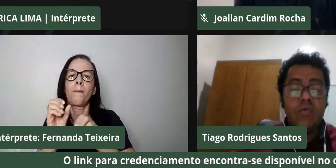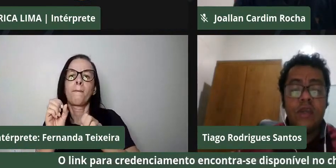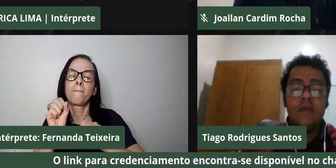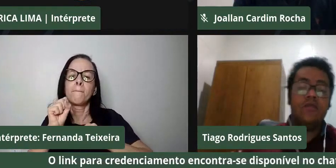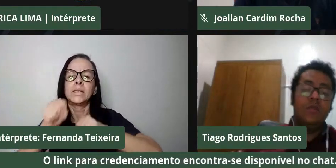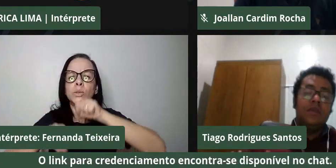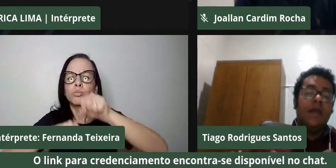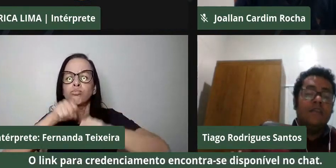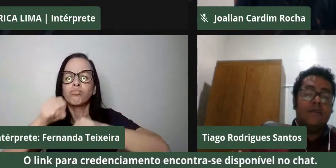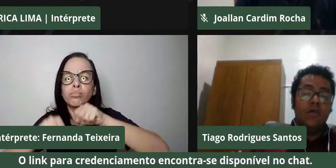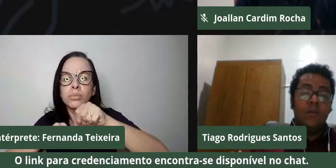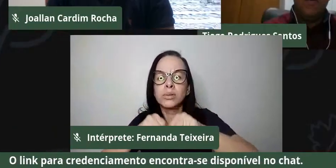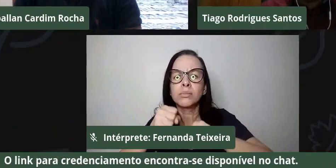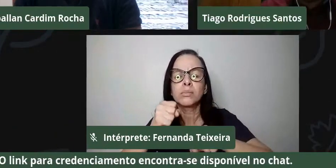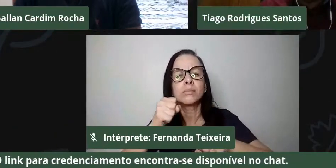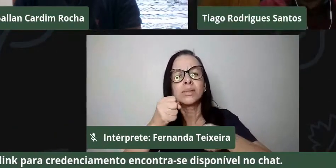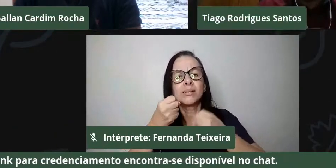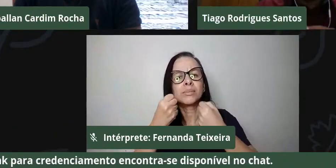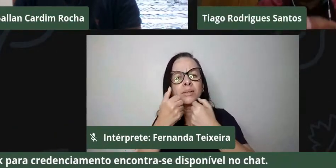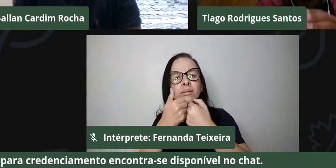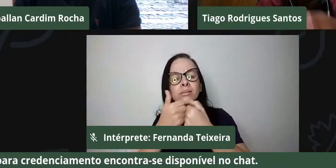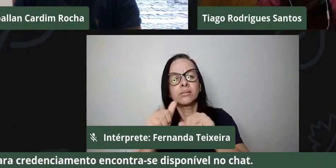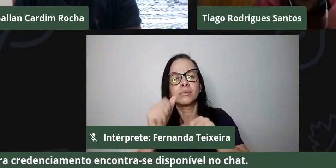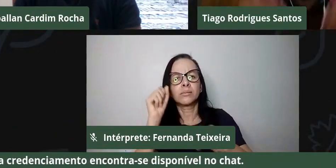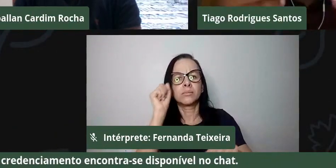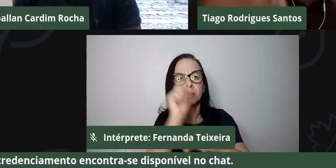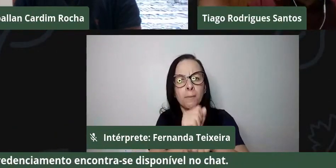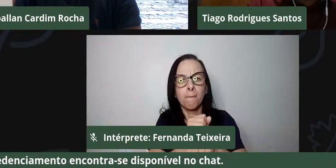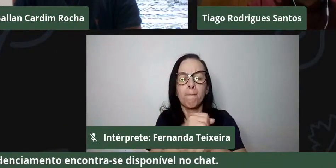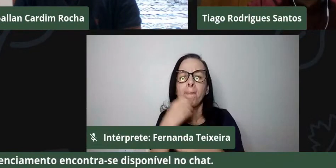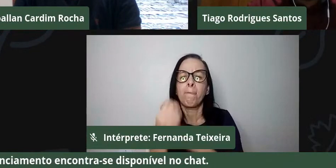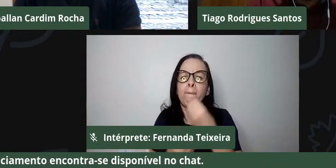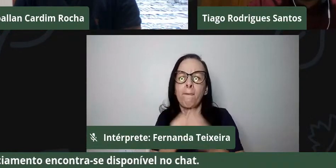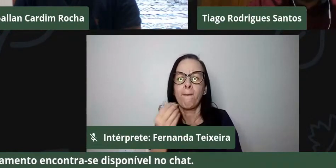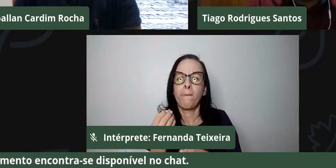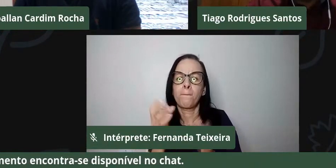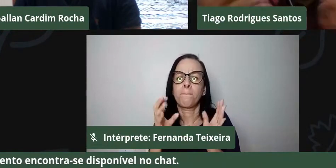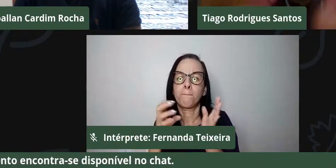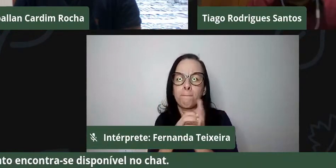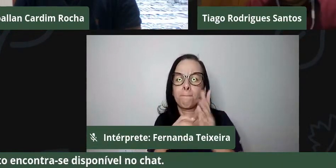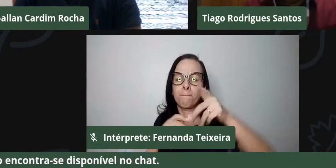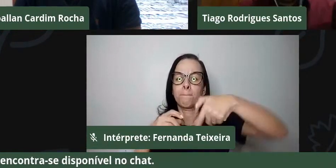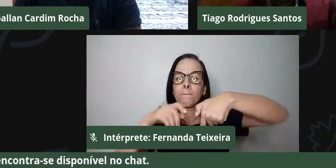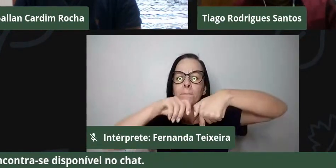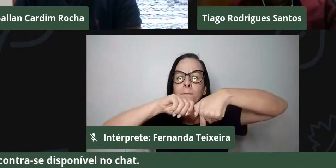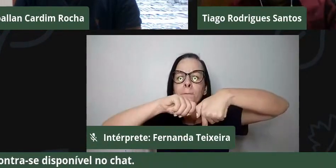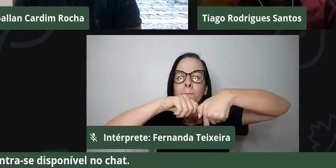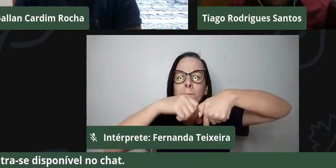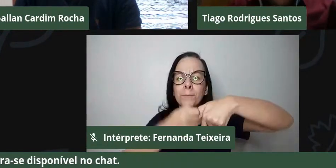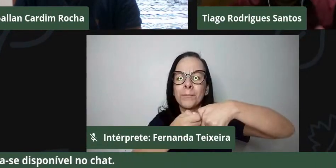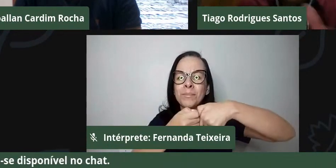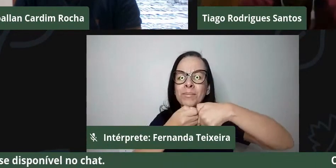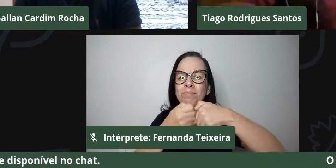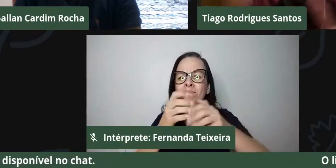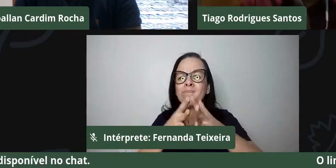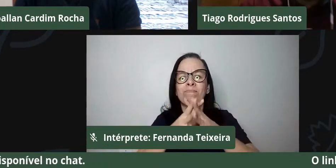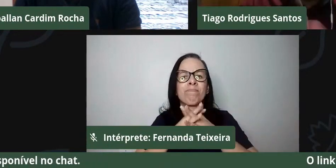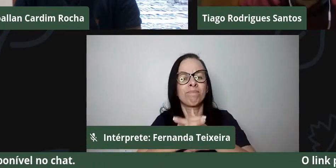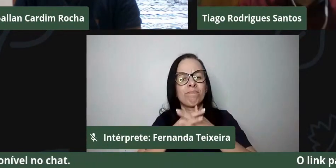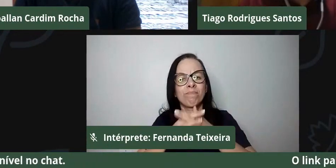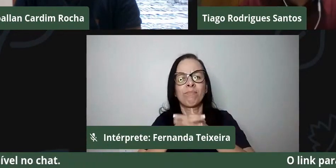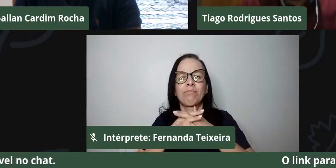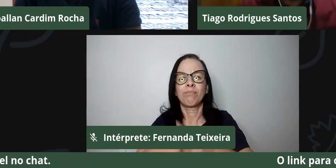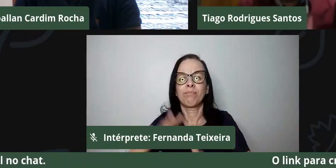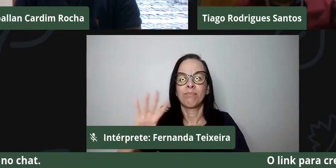evitou com que as comunidades quilombolas tivessem um cenário muito mais desastroso do que ocorreu, embora o